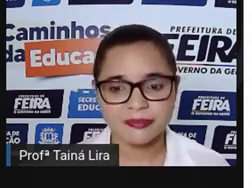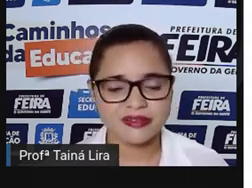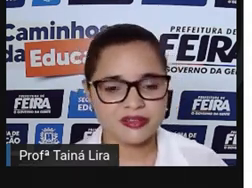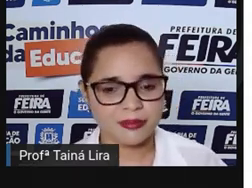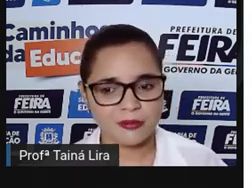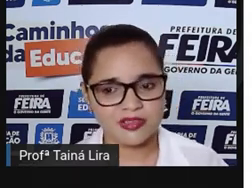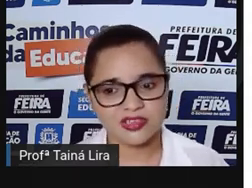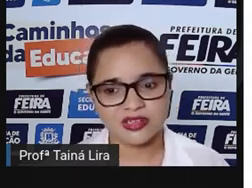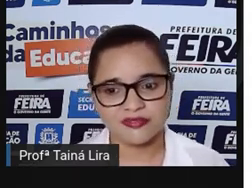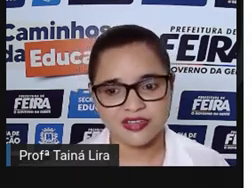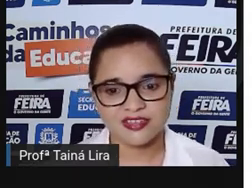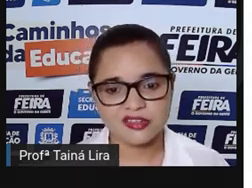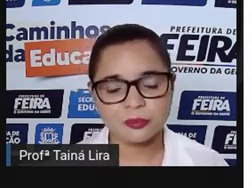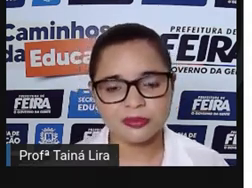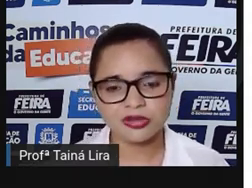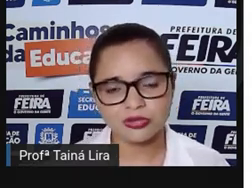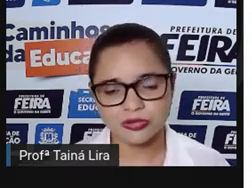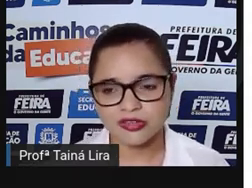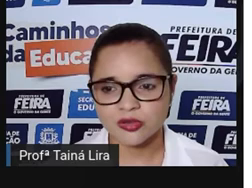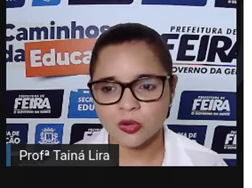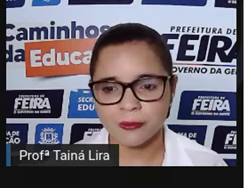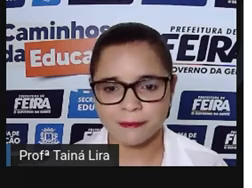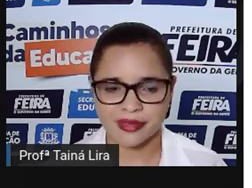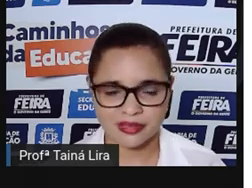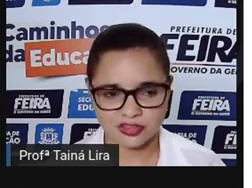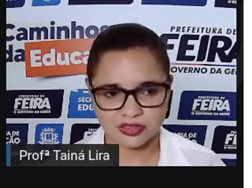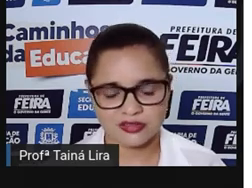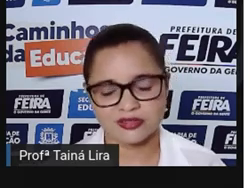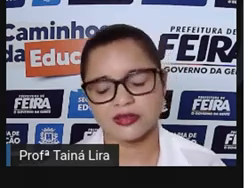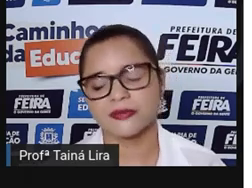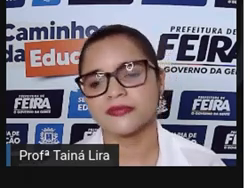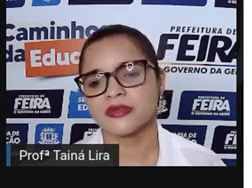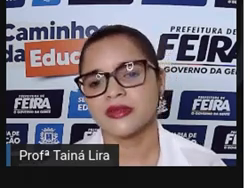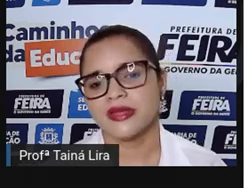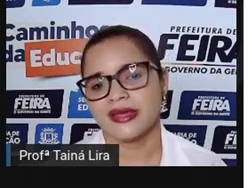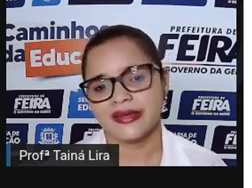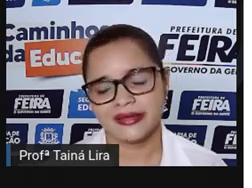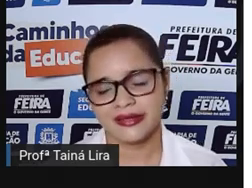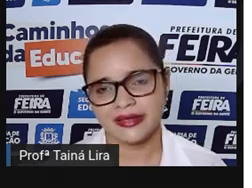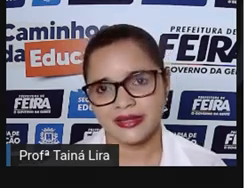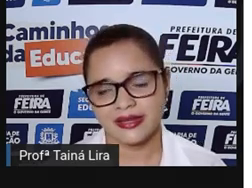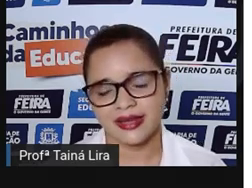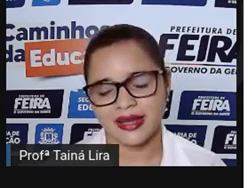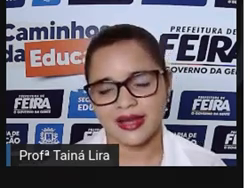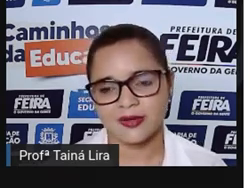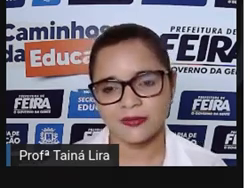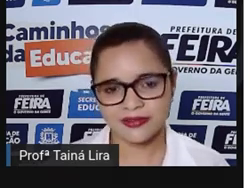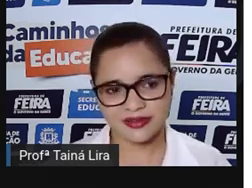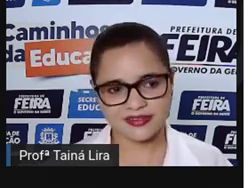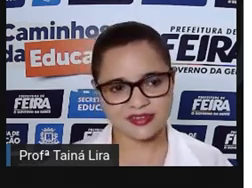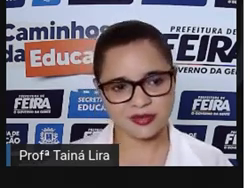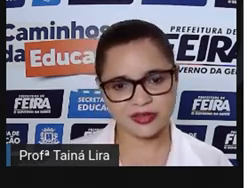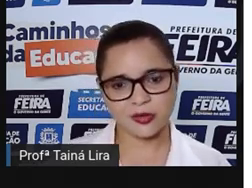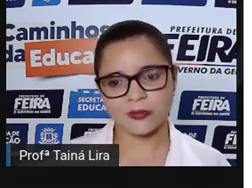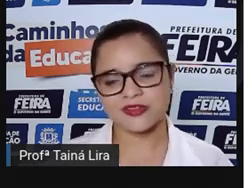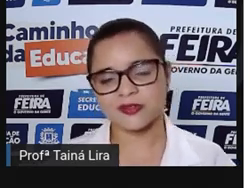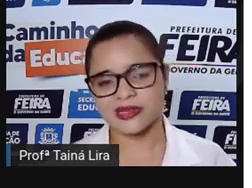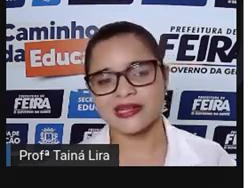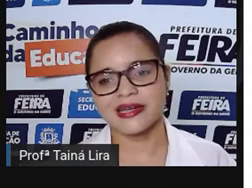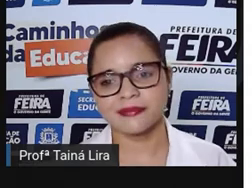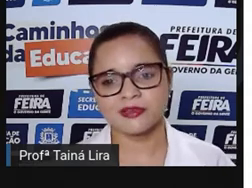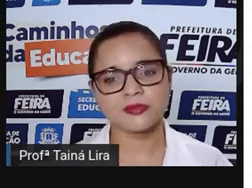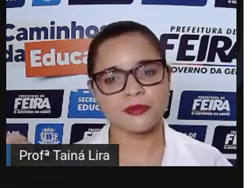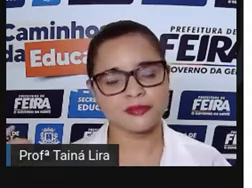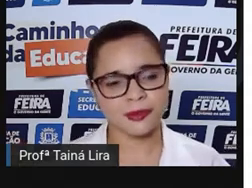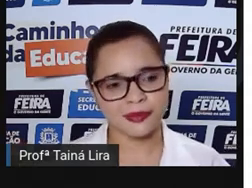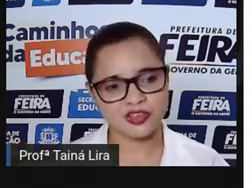gritos e principalmente através das pinturas rupestres. Então, a comunicação, né, começou lá